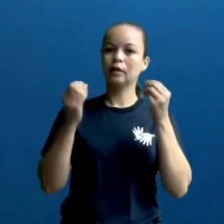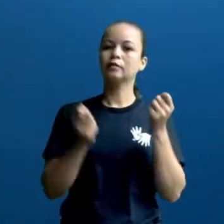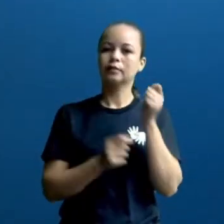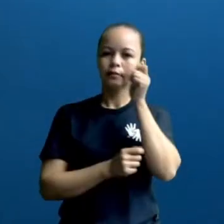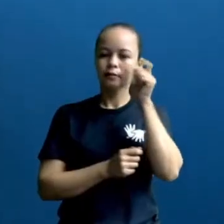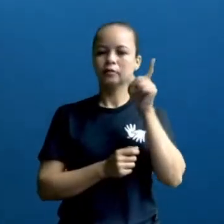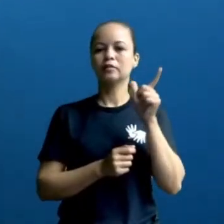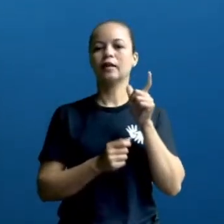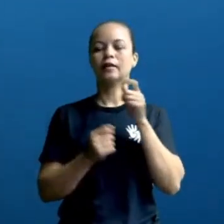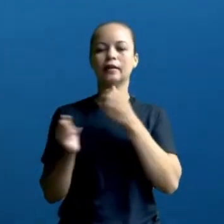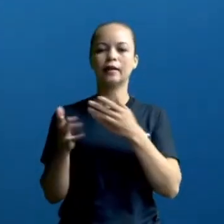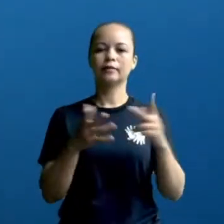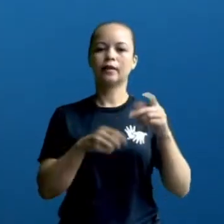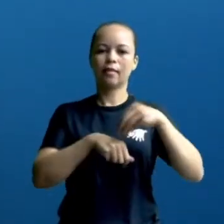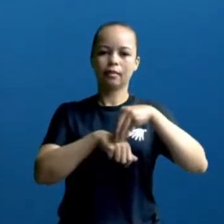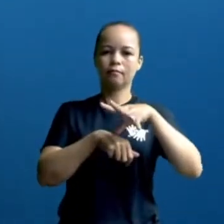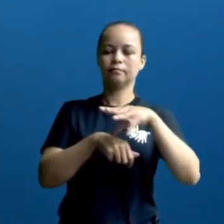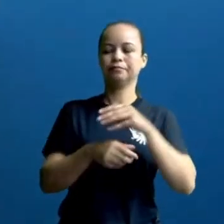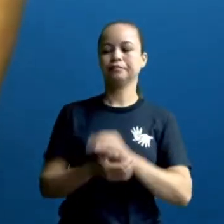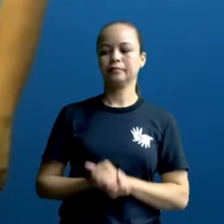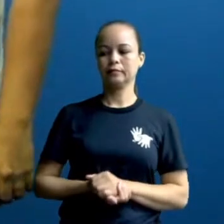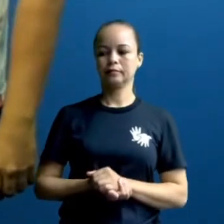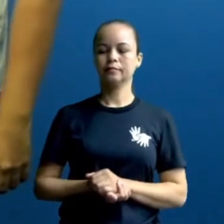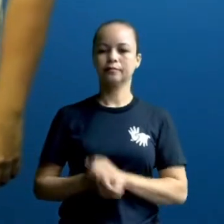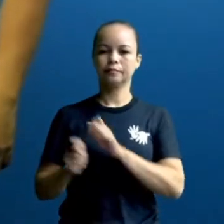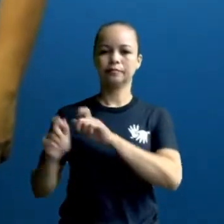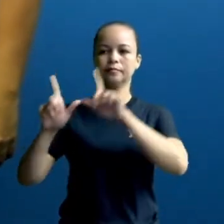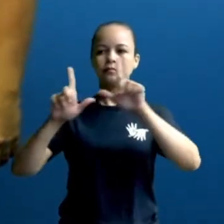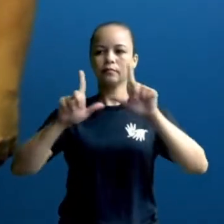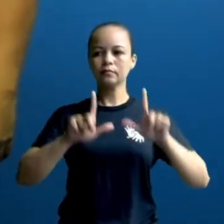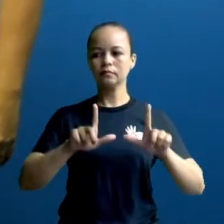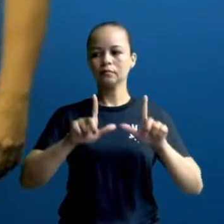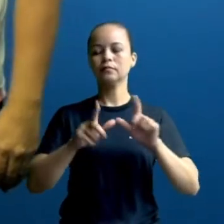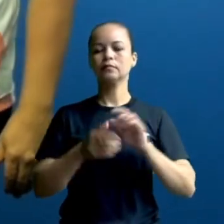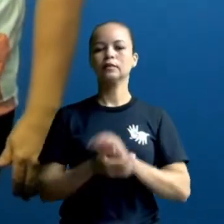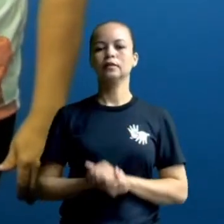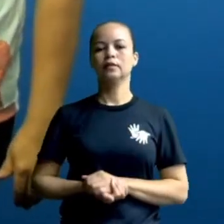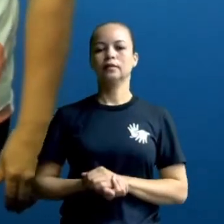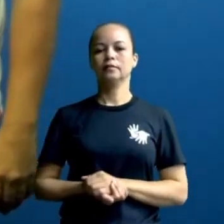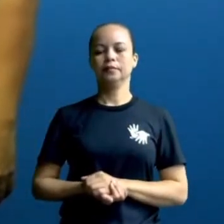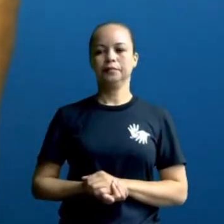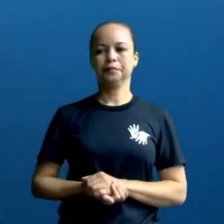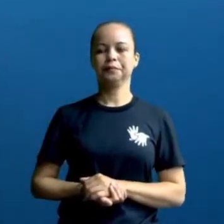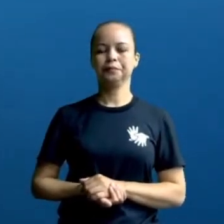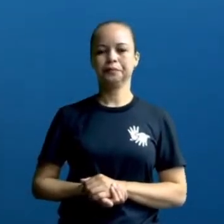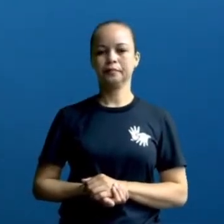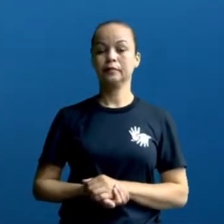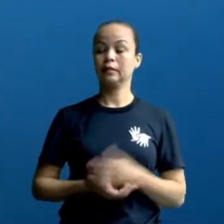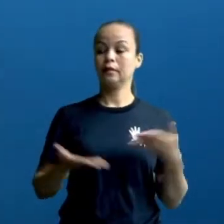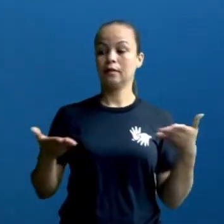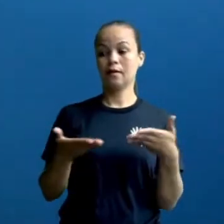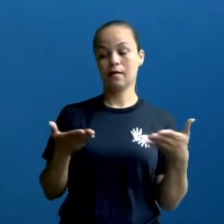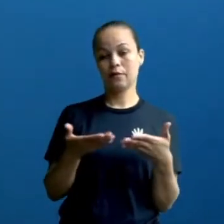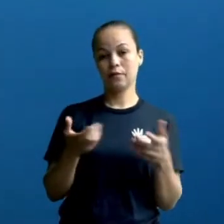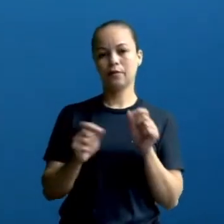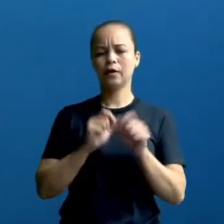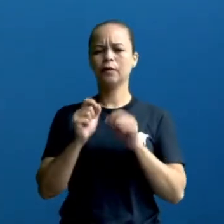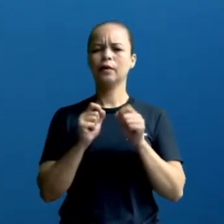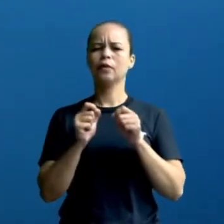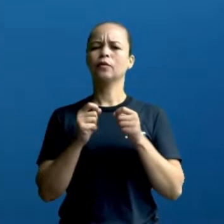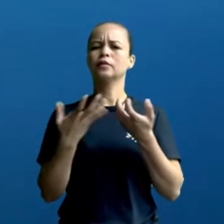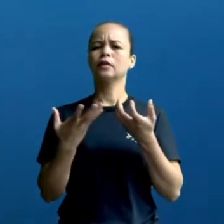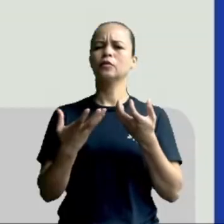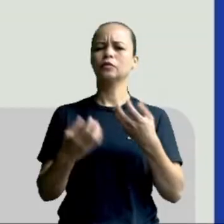dica. Produção, o próximo slide para que a gente não perca muito tempo e a gente possa ganhar nas nossas informações. E aí, quais seriam os